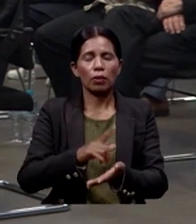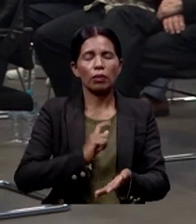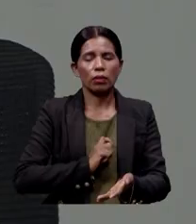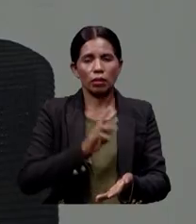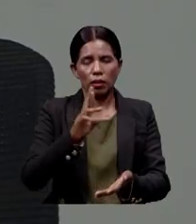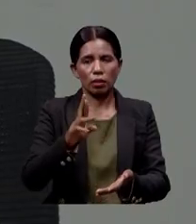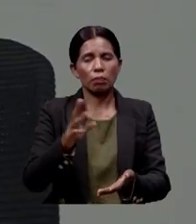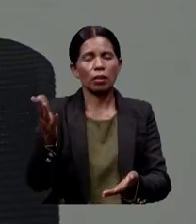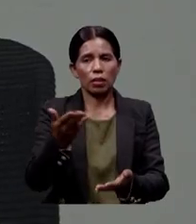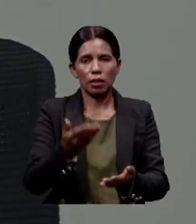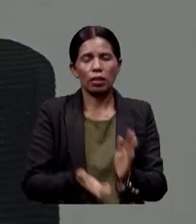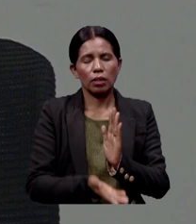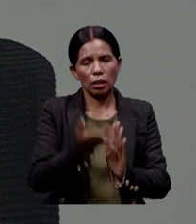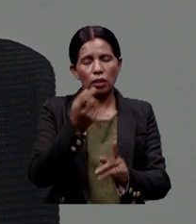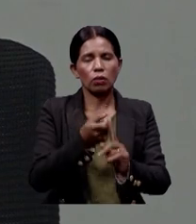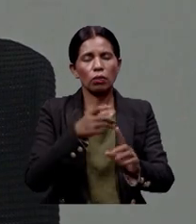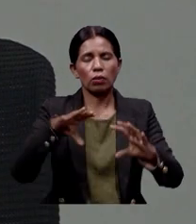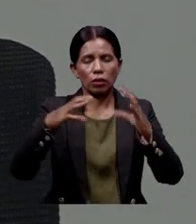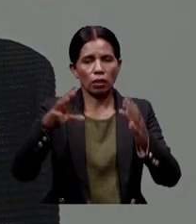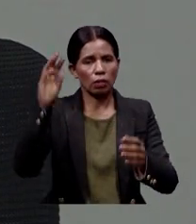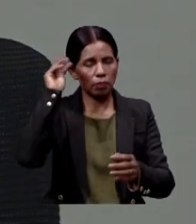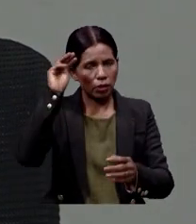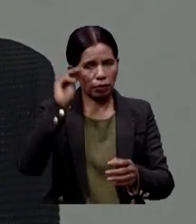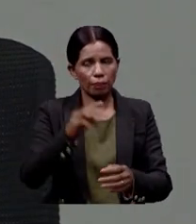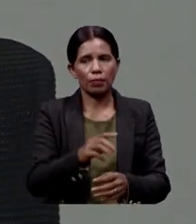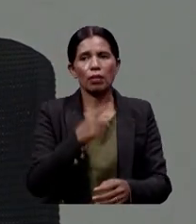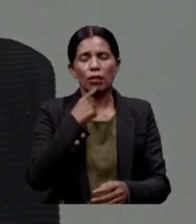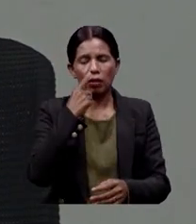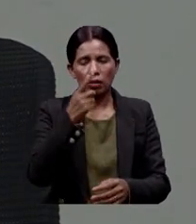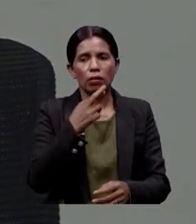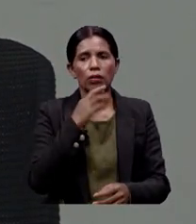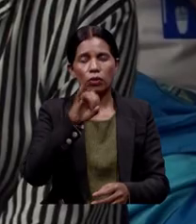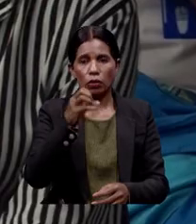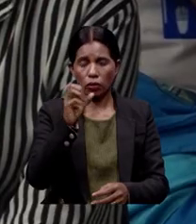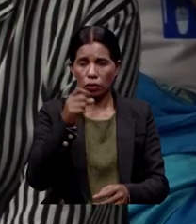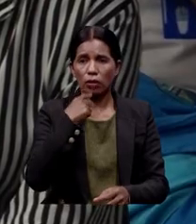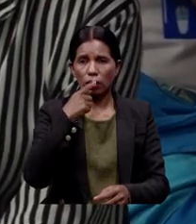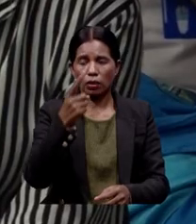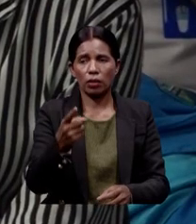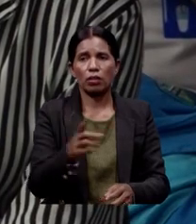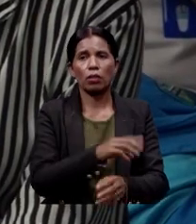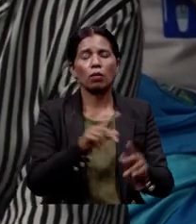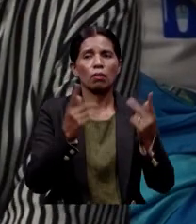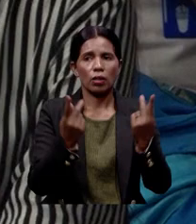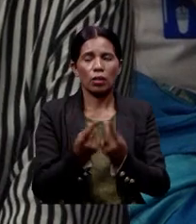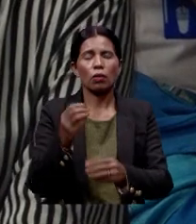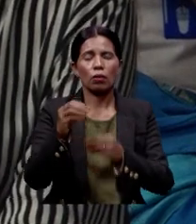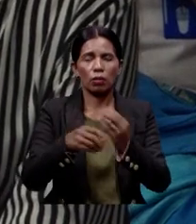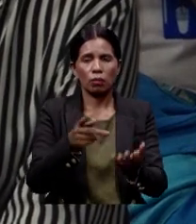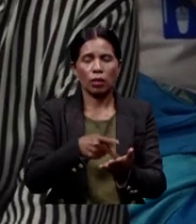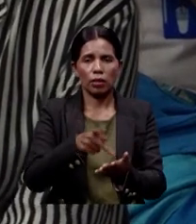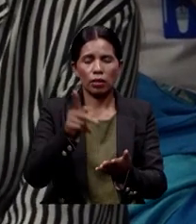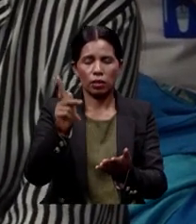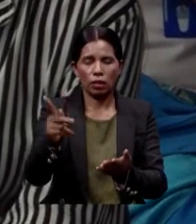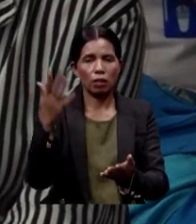que aprova o Conselho Ministro. José António atou questão, onde responde para a preocupação da empresa Balunian, com a taxa de descarregamento